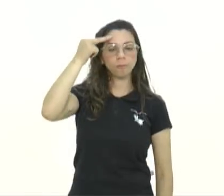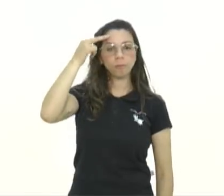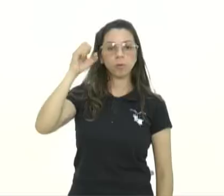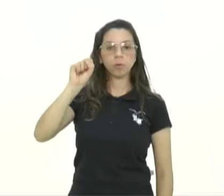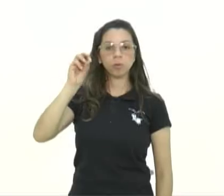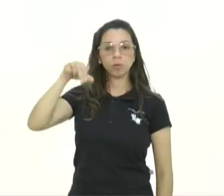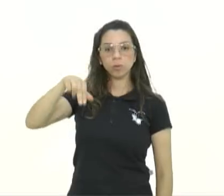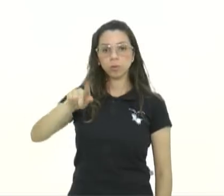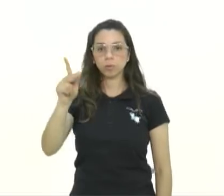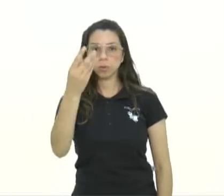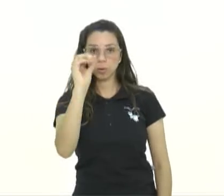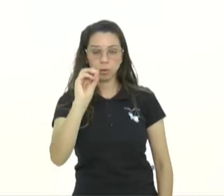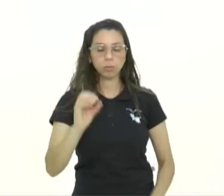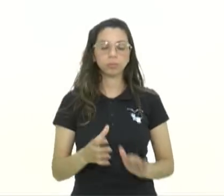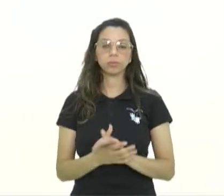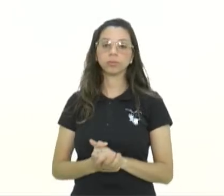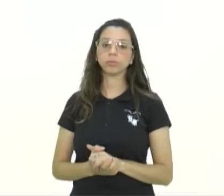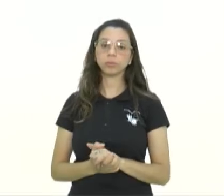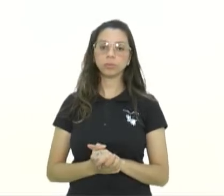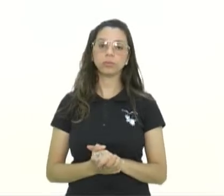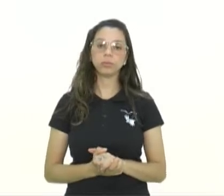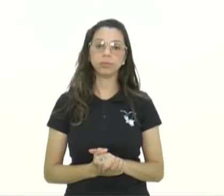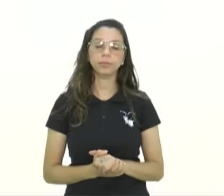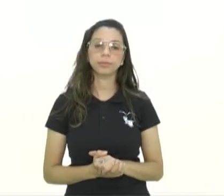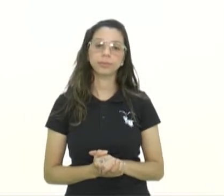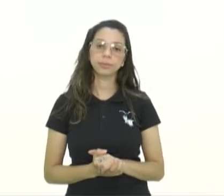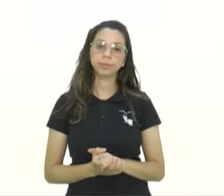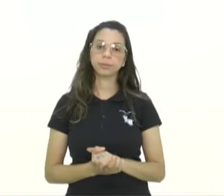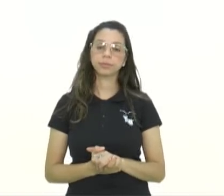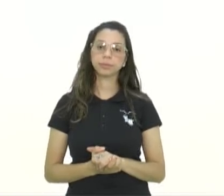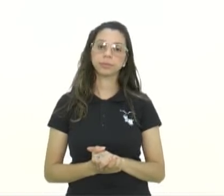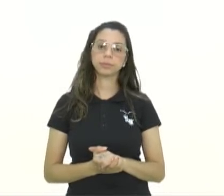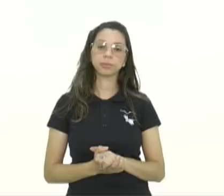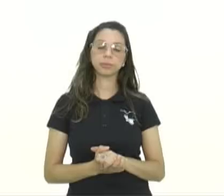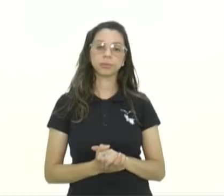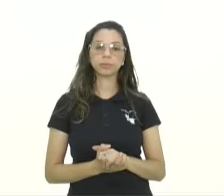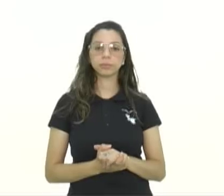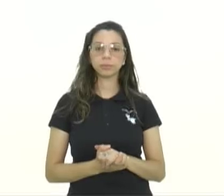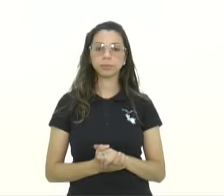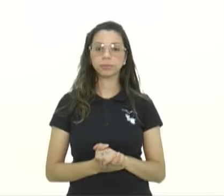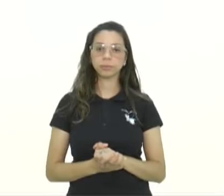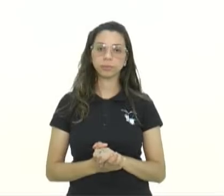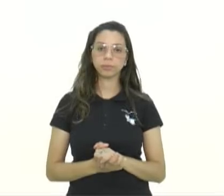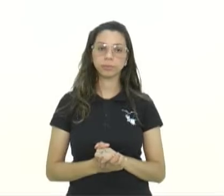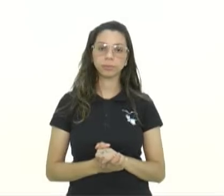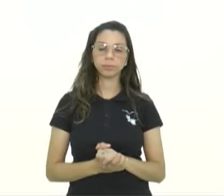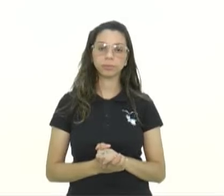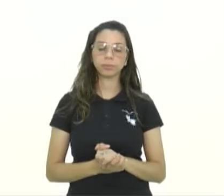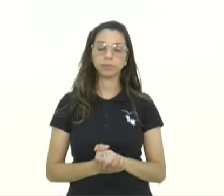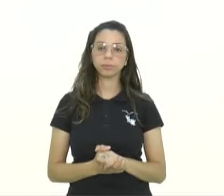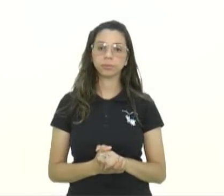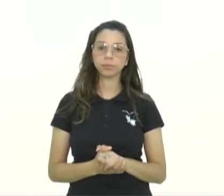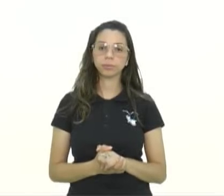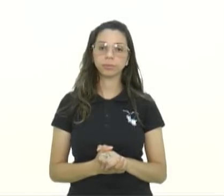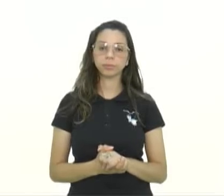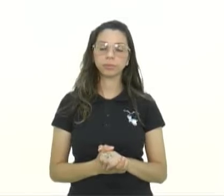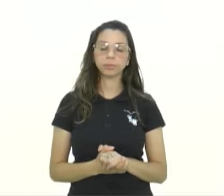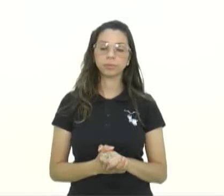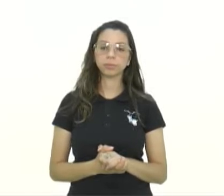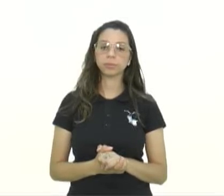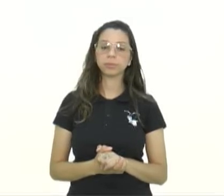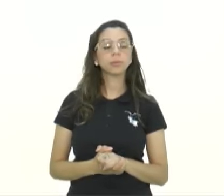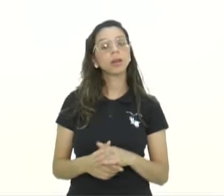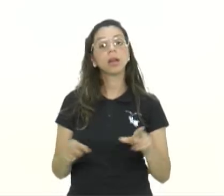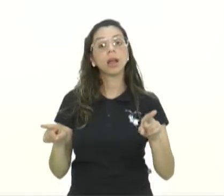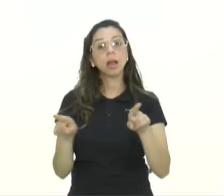he was a civil rights leader and never backed down in his stand against racism. Ele foi